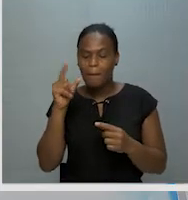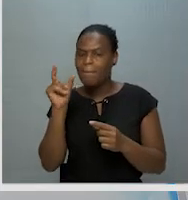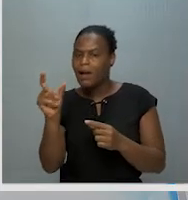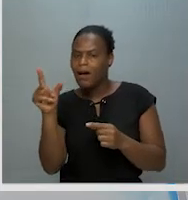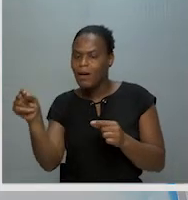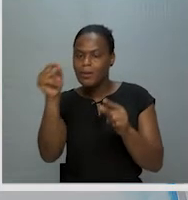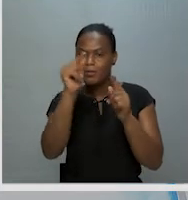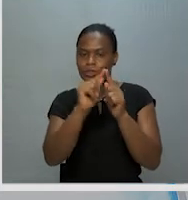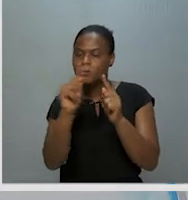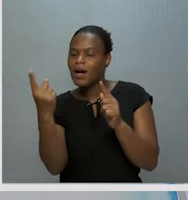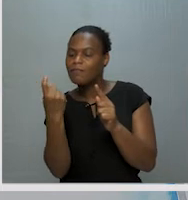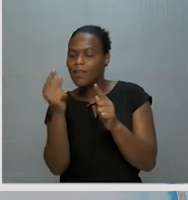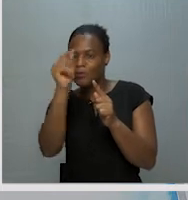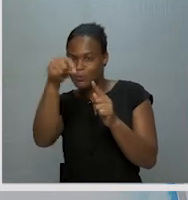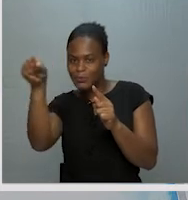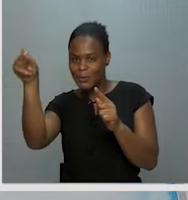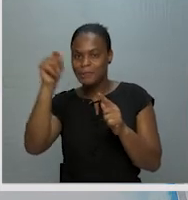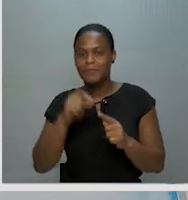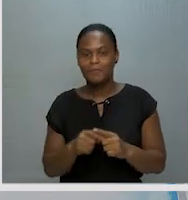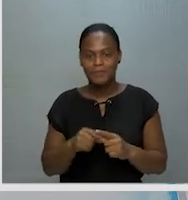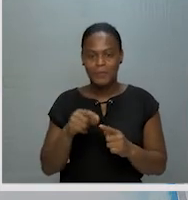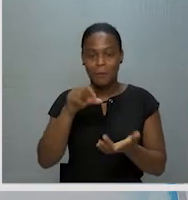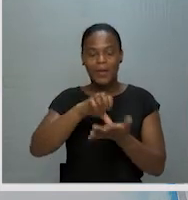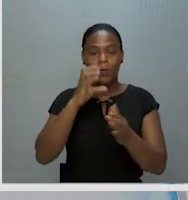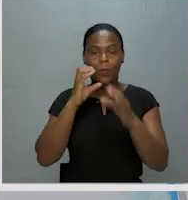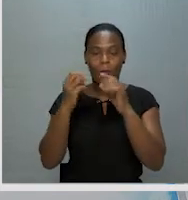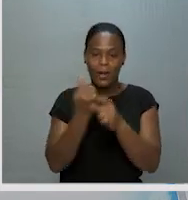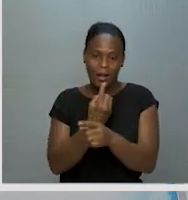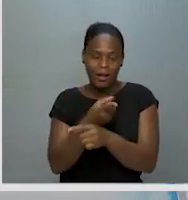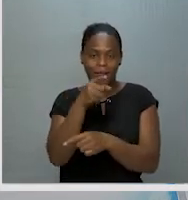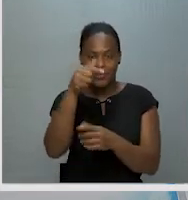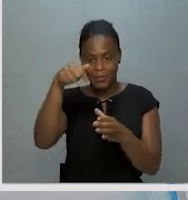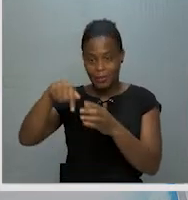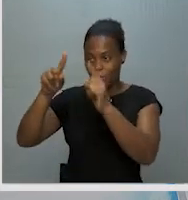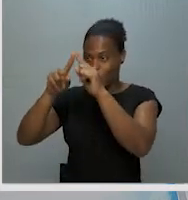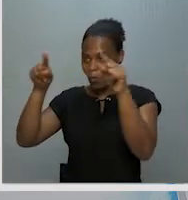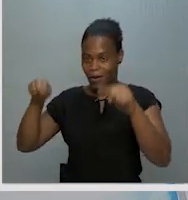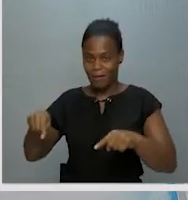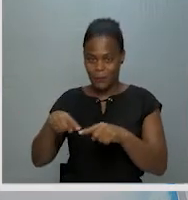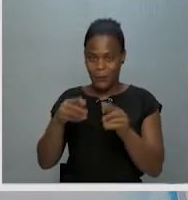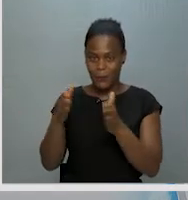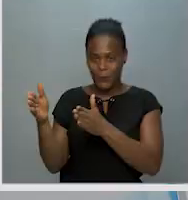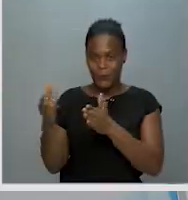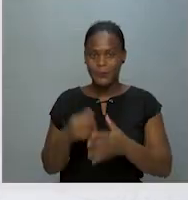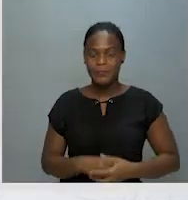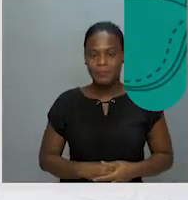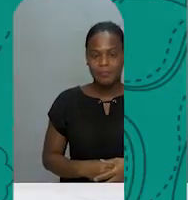tentar preencher esses espaços com base nos meios de comunicação que vocês têm dentro do quadro ao lado.